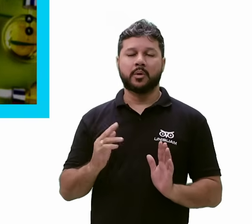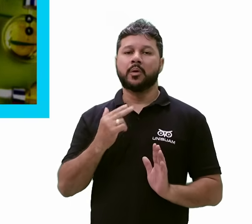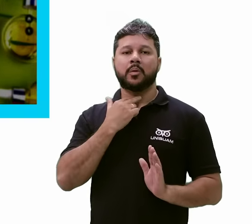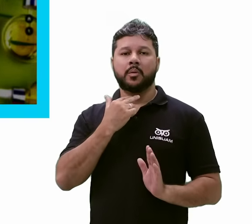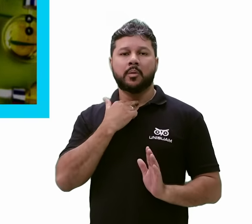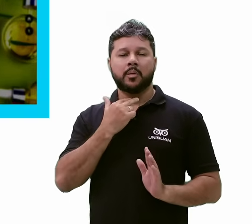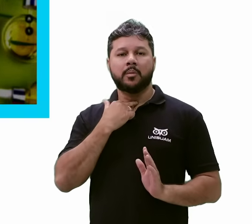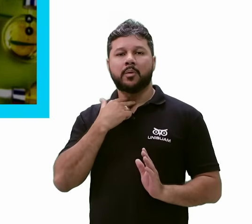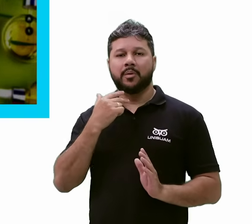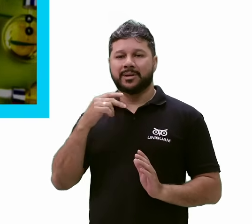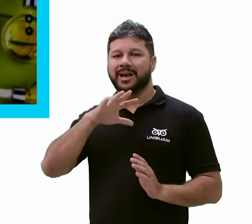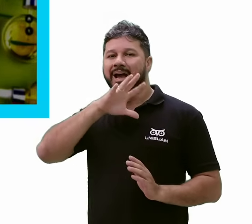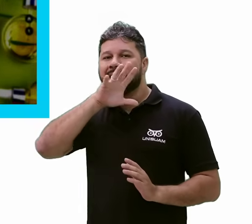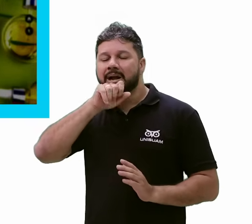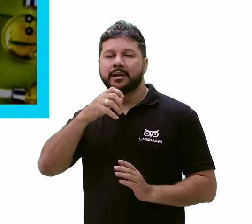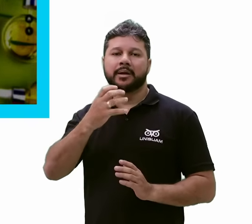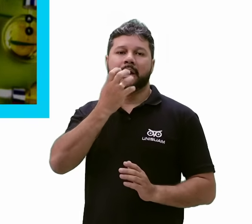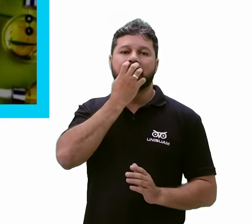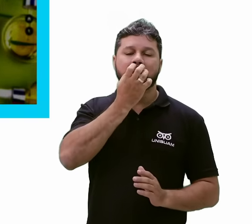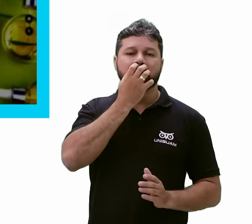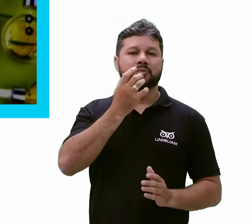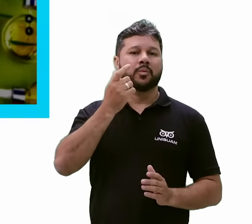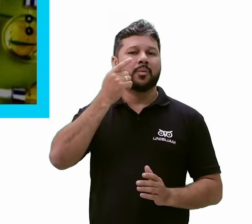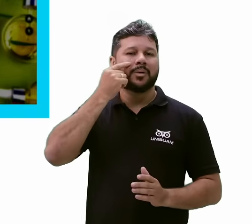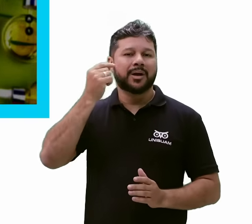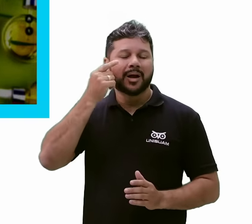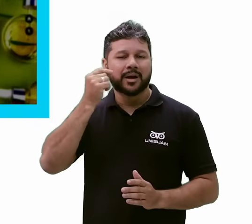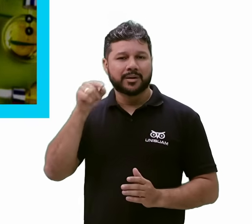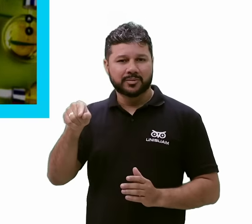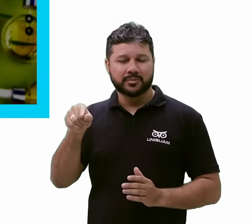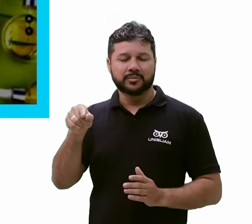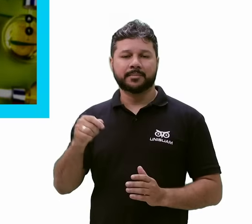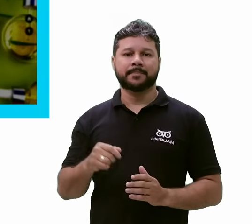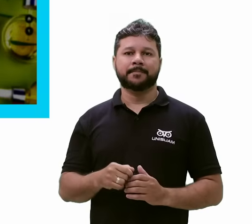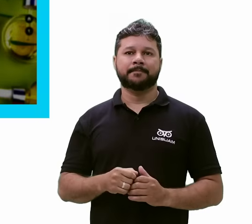não pode submeter um cachorro ou um gato